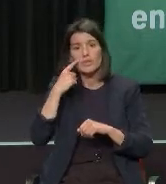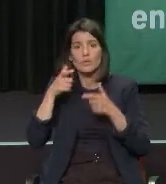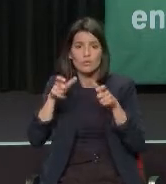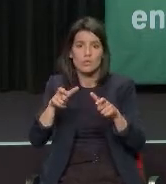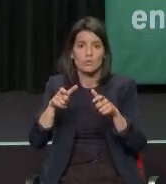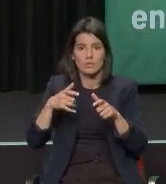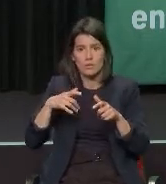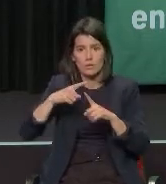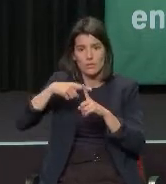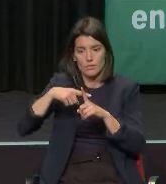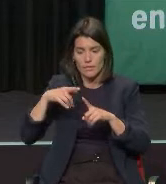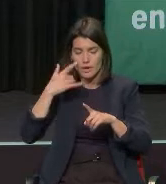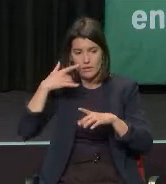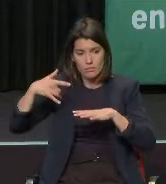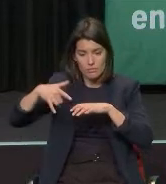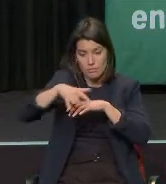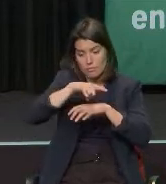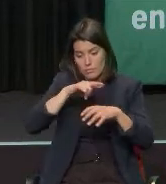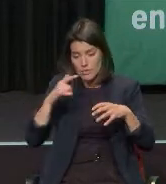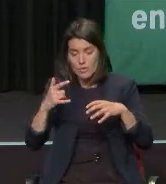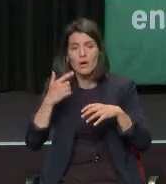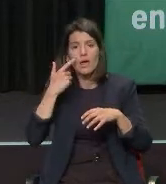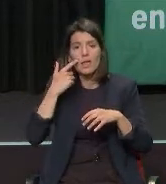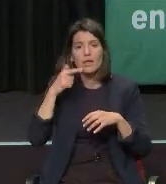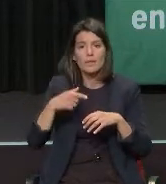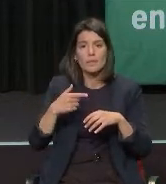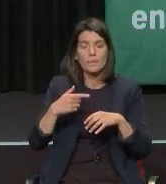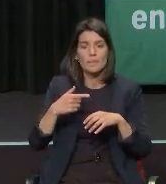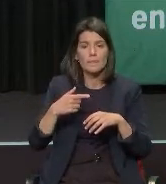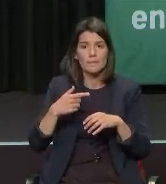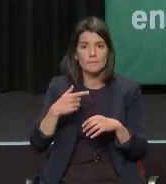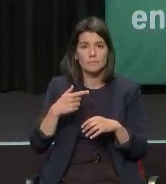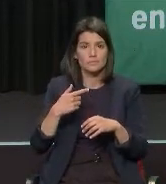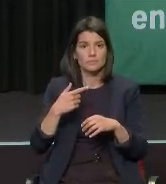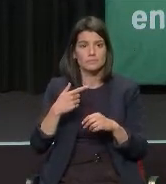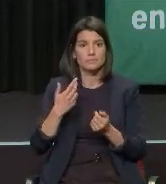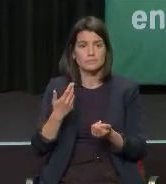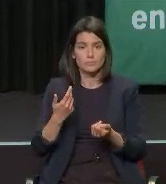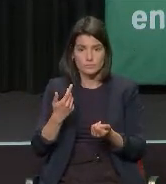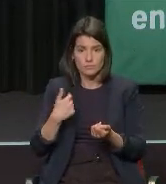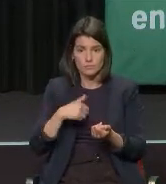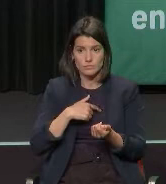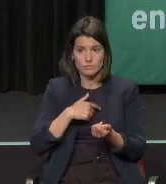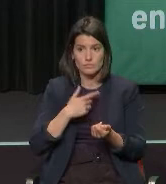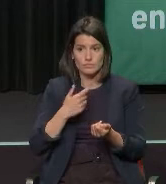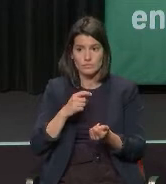captação de imagens multiespectrais, um sistema que faremos em cooperação com os chineses para podermos